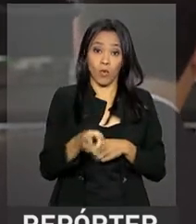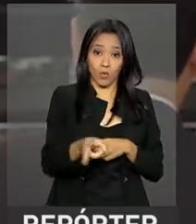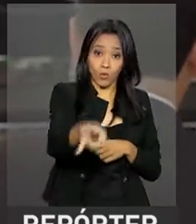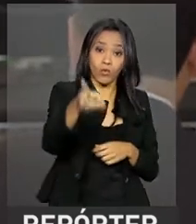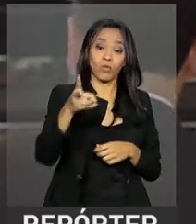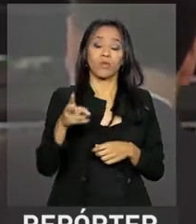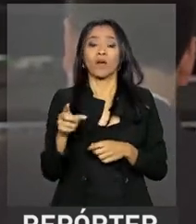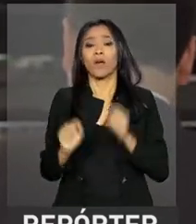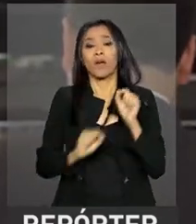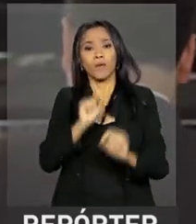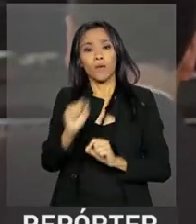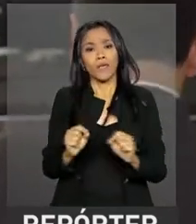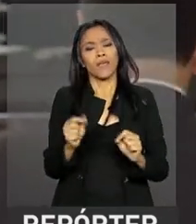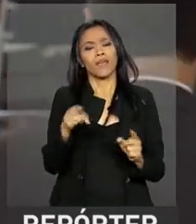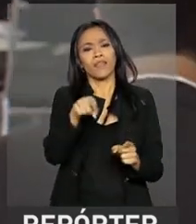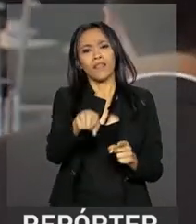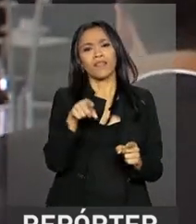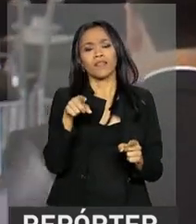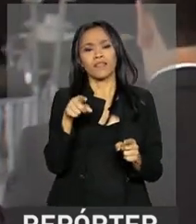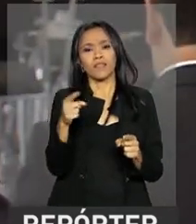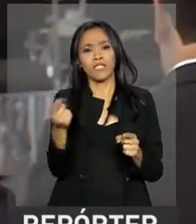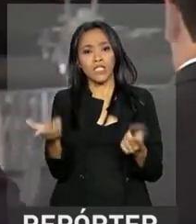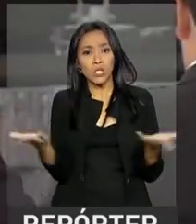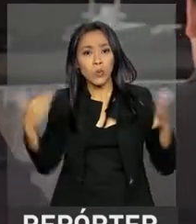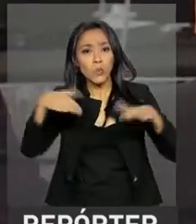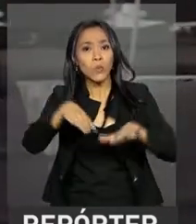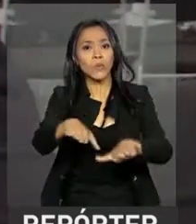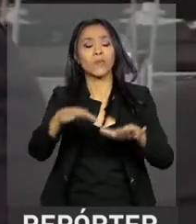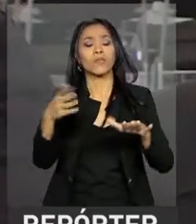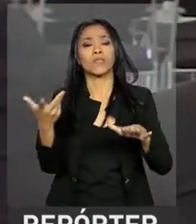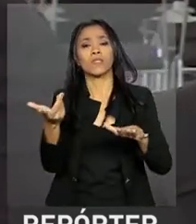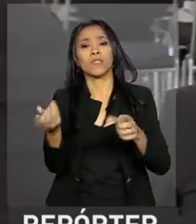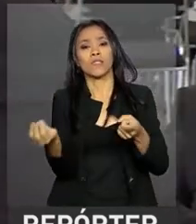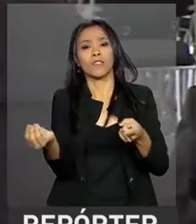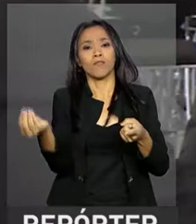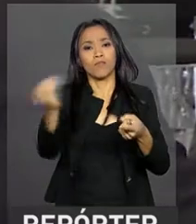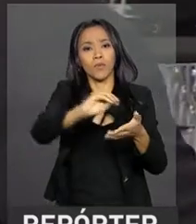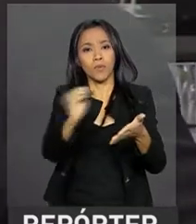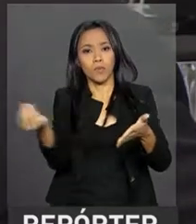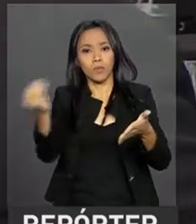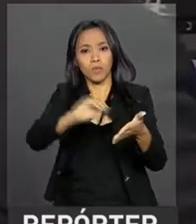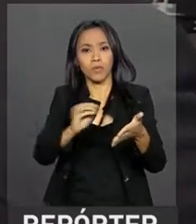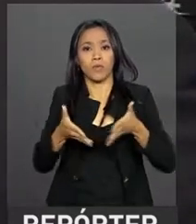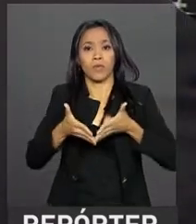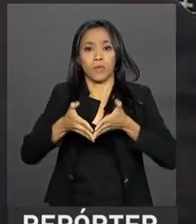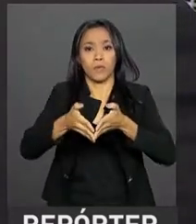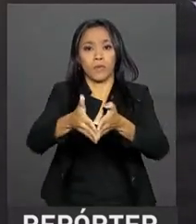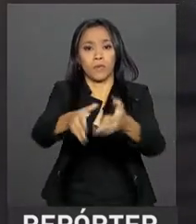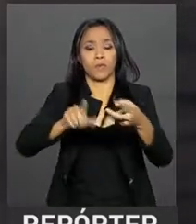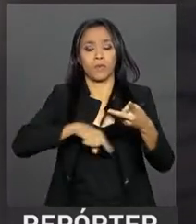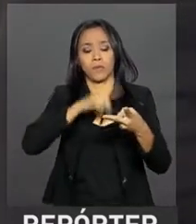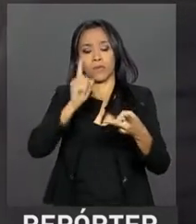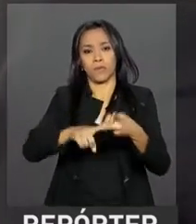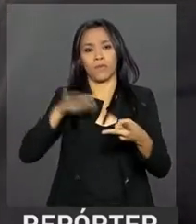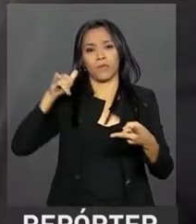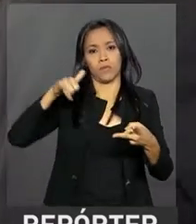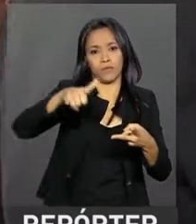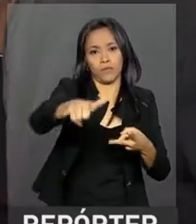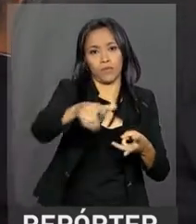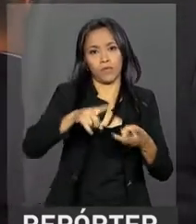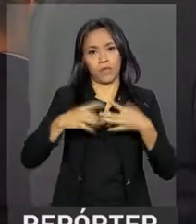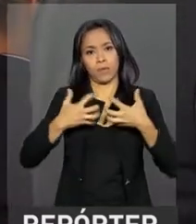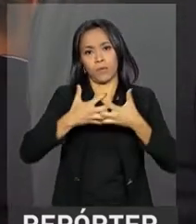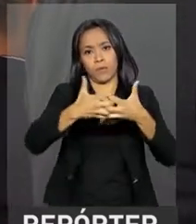velocidade na reforma para incluir os processos no modal marítimo, terrestre e os fluxos de